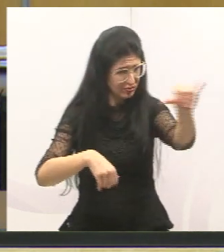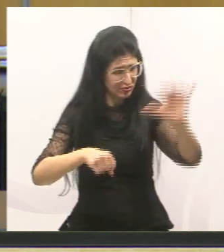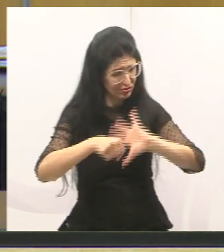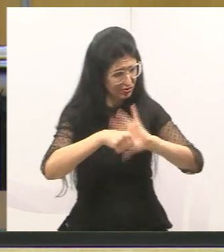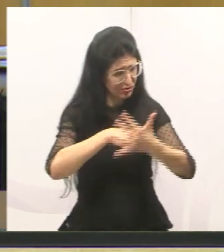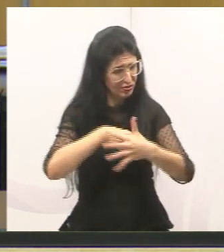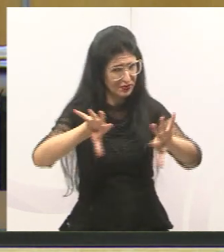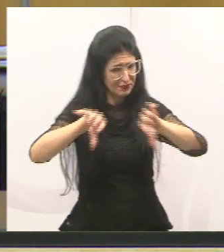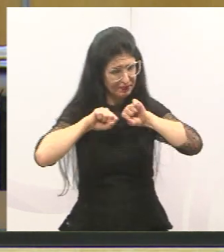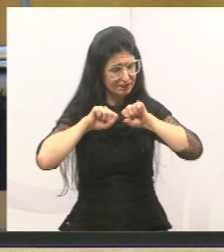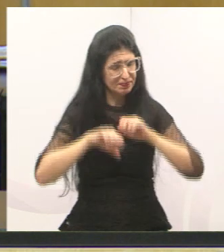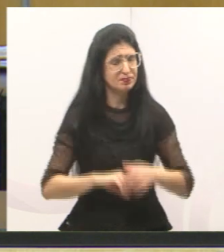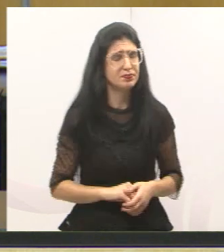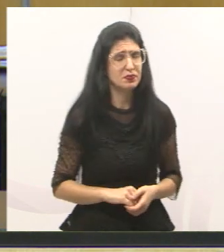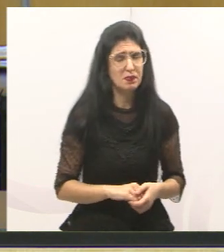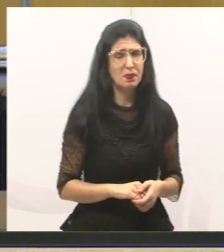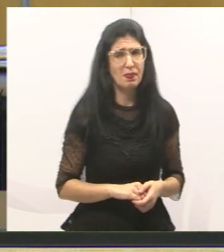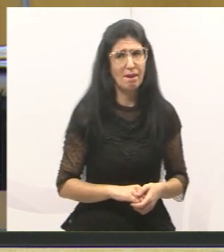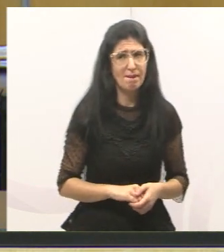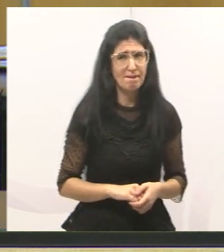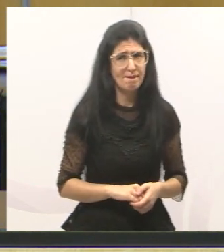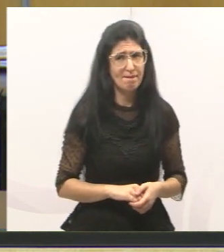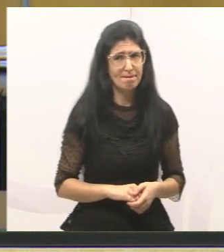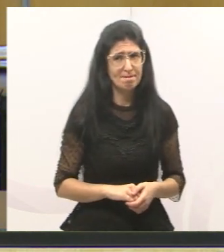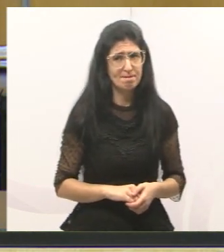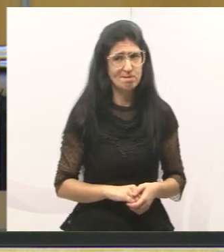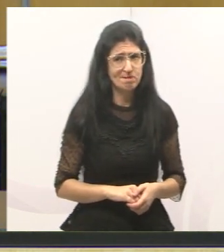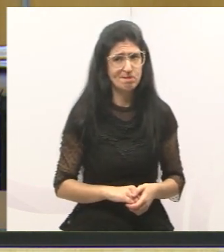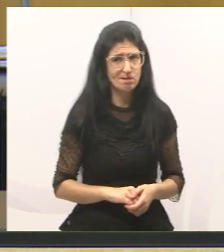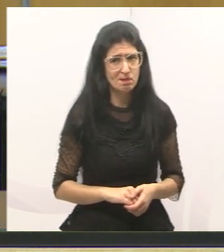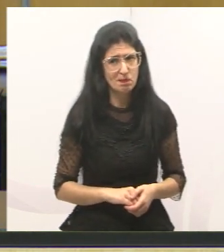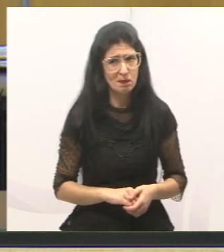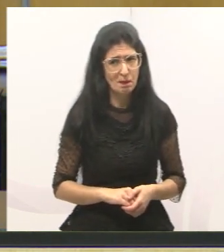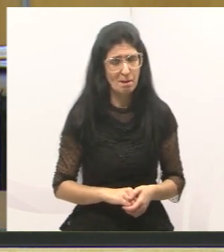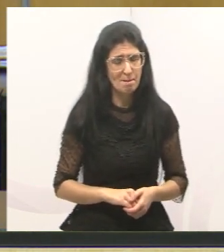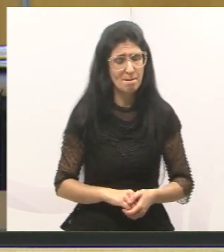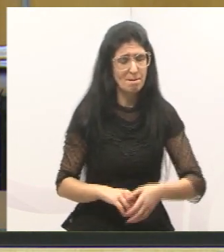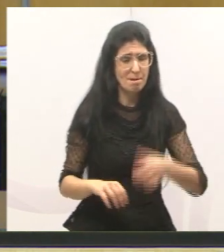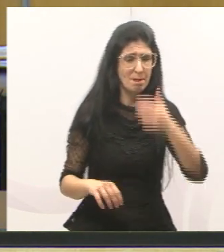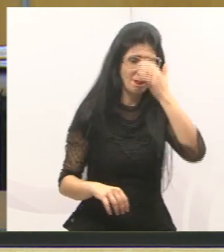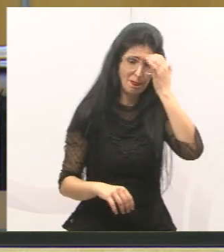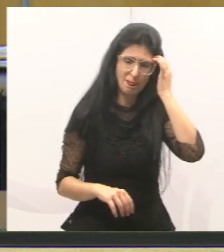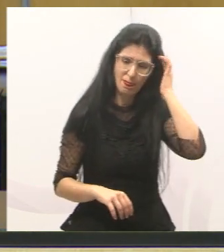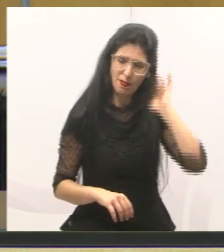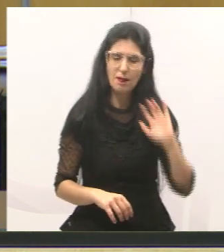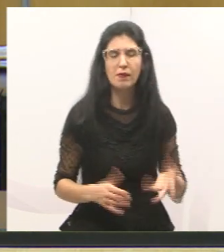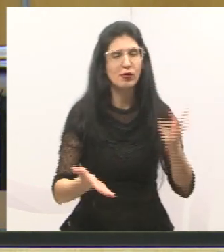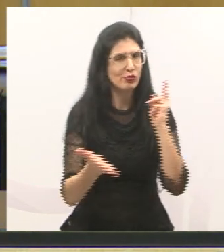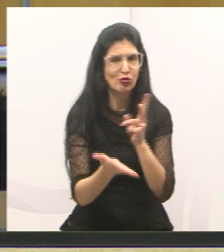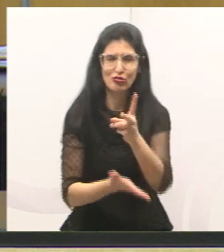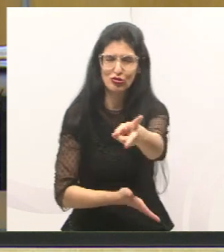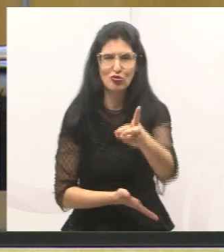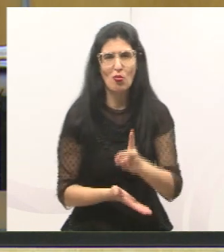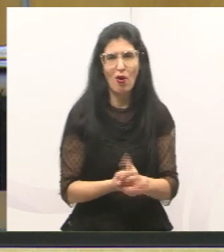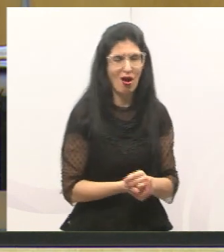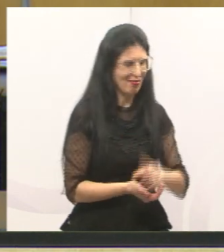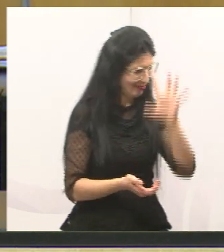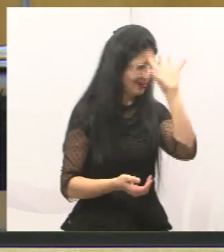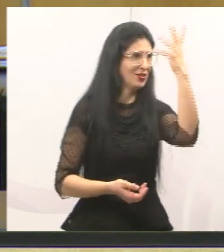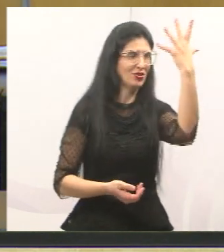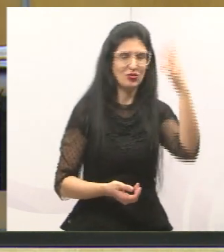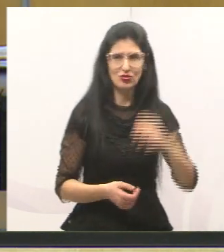legal, tornando sem efeito o imperativo de se franquear o pleno exercício do contraditório com todos os meios